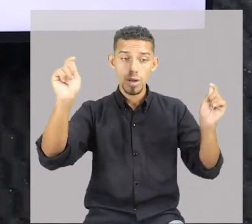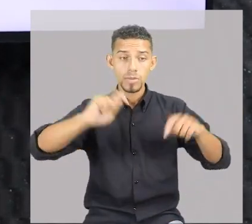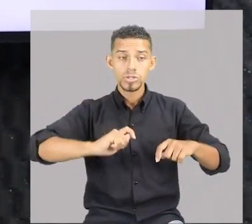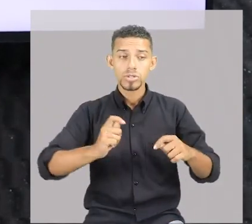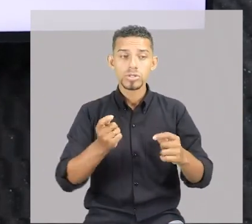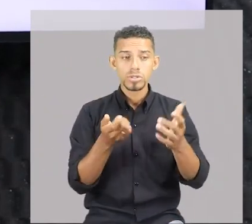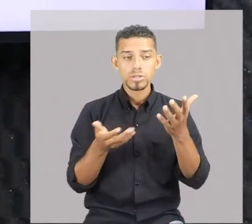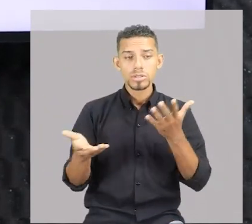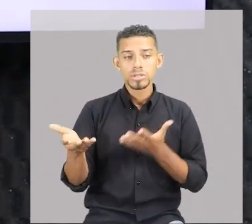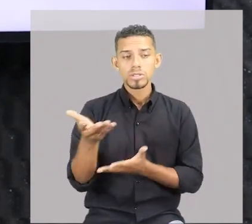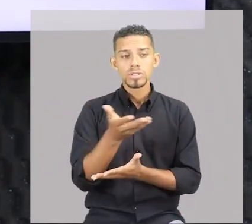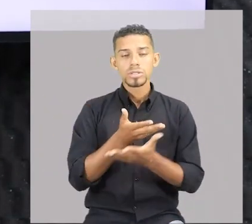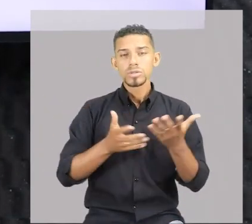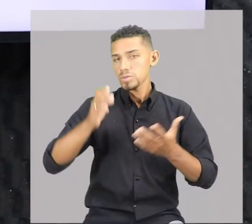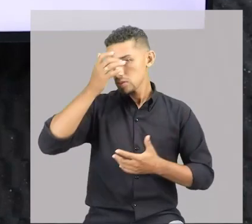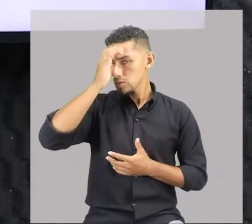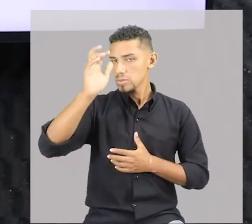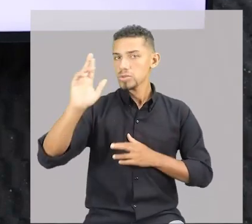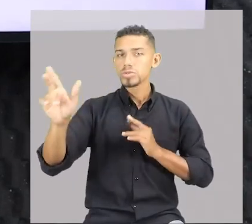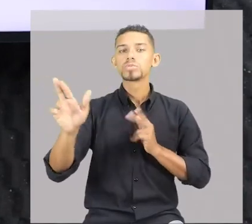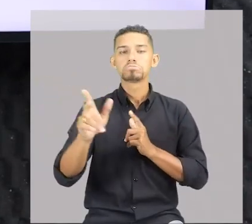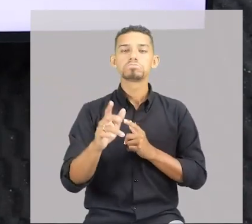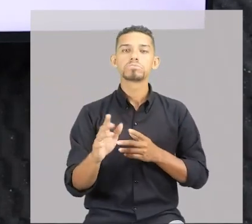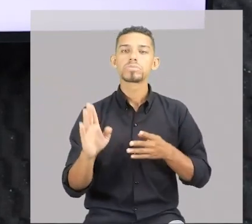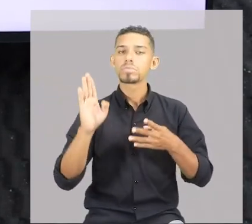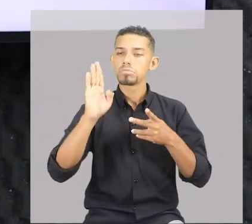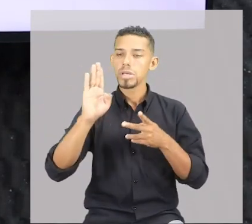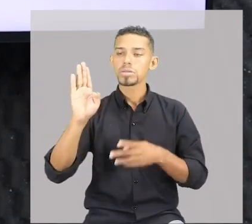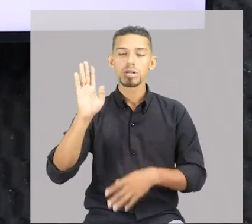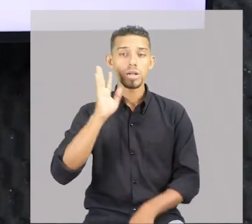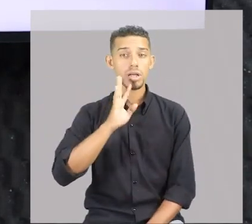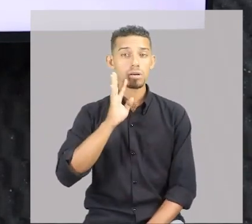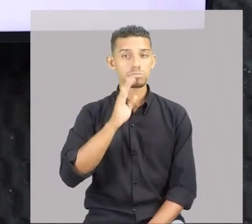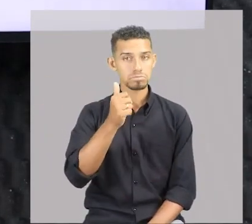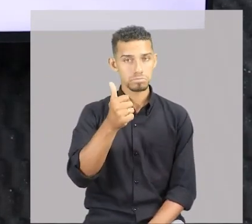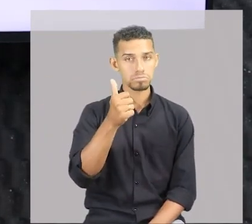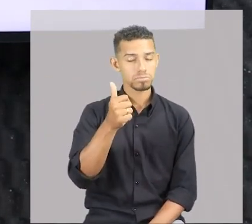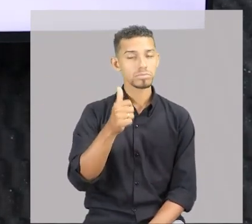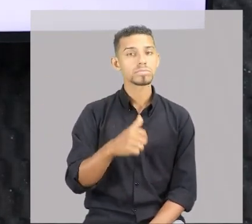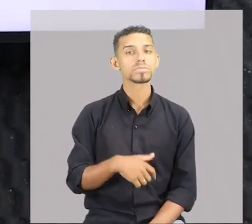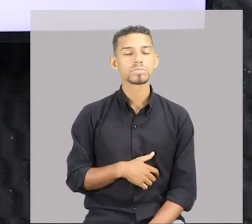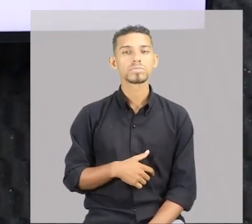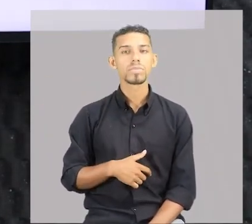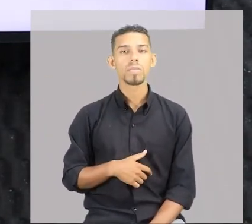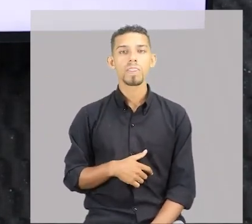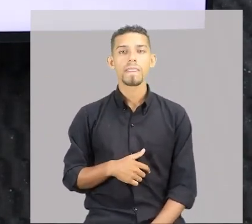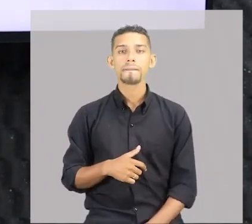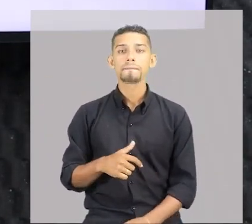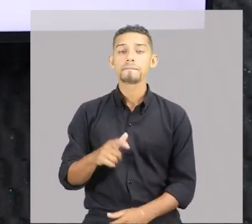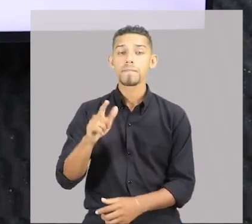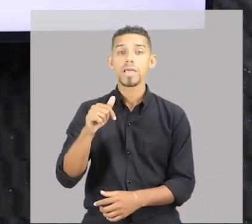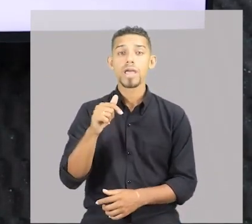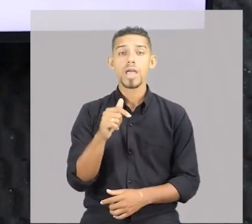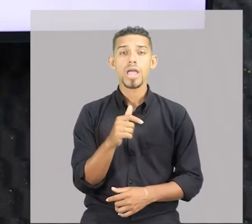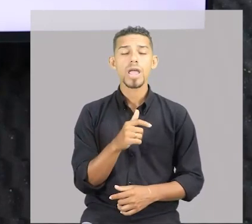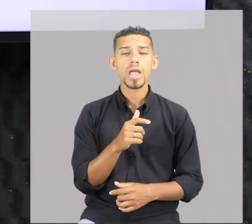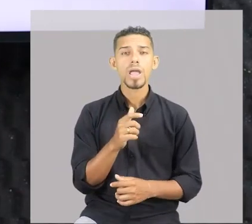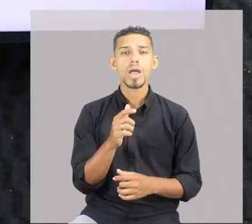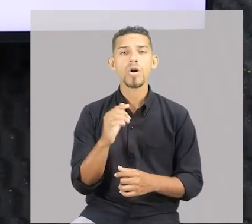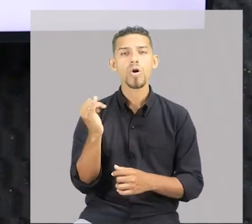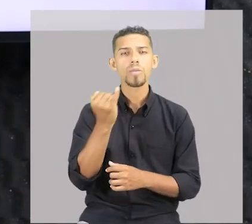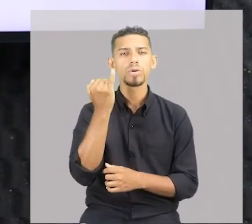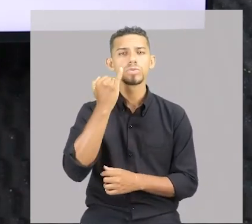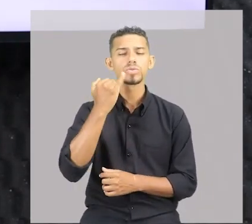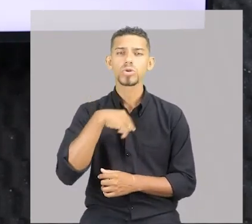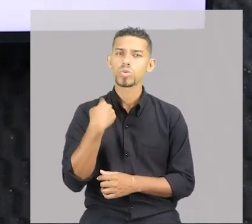dialogar as culturas diferentes. A letra B está bacana. Então, esses encontros aí são oportunidades